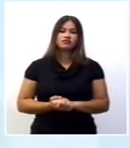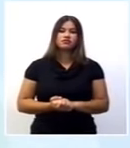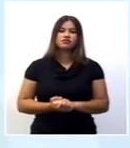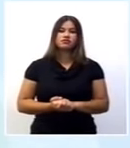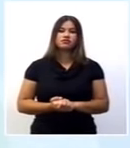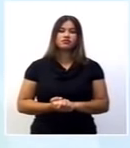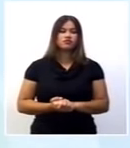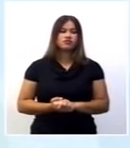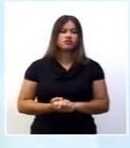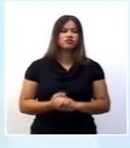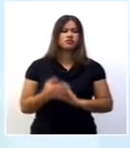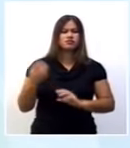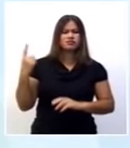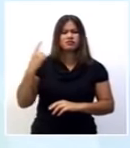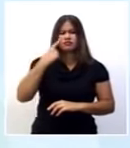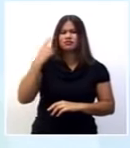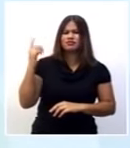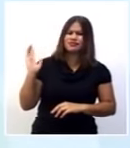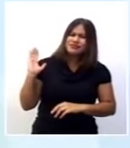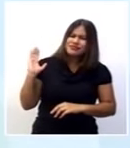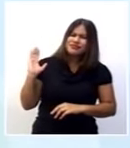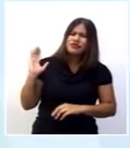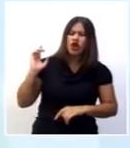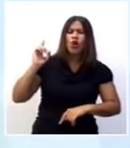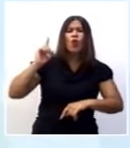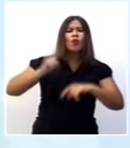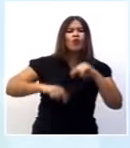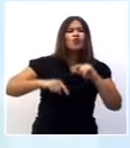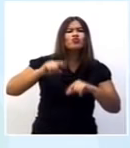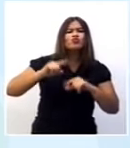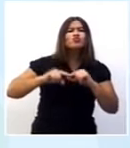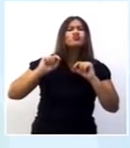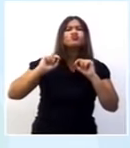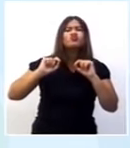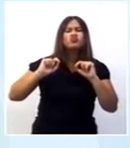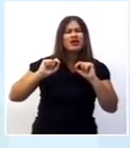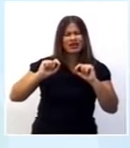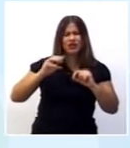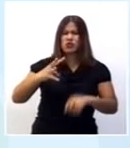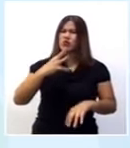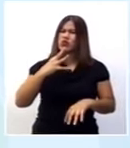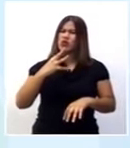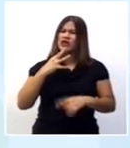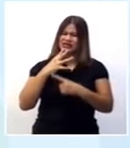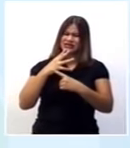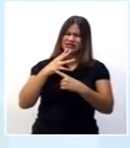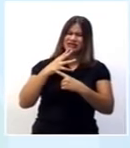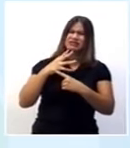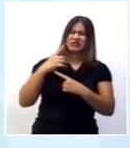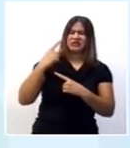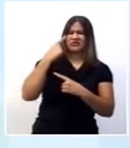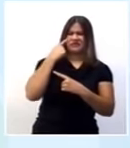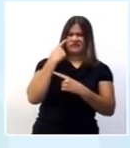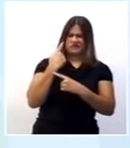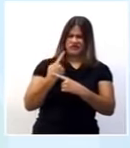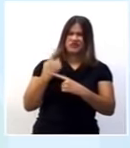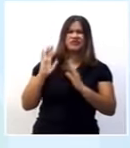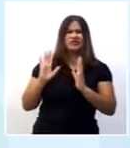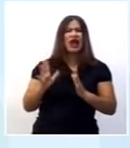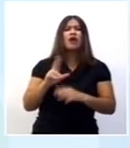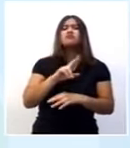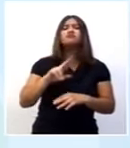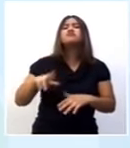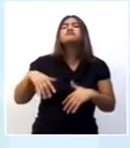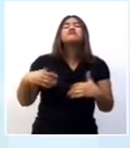Você conhece esse objeto? Vocês, estudantes aí de casa, vocês já viram esse objeto? Vocês sabem qual é o nome